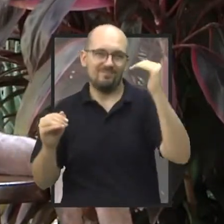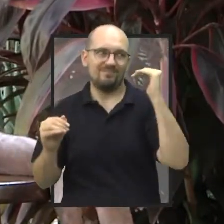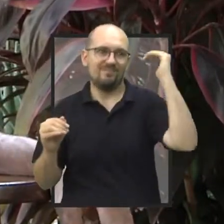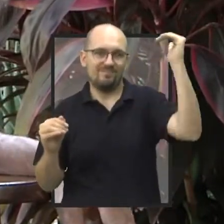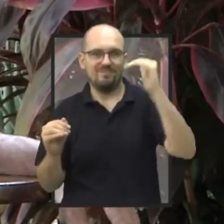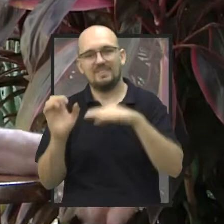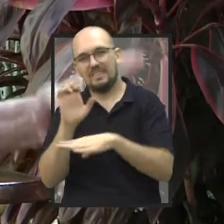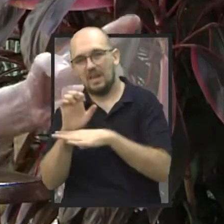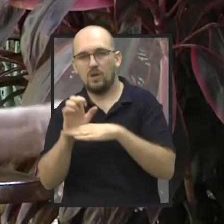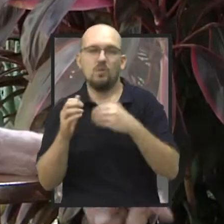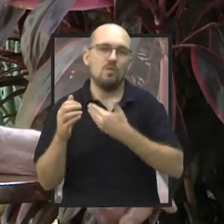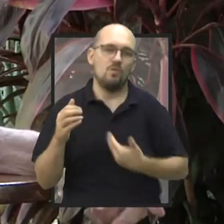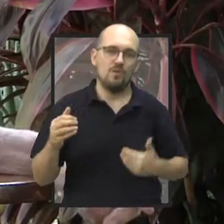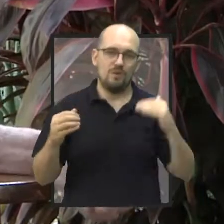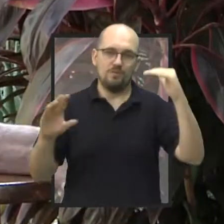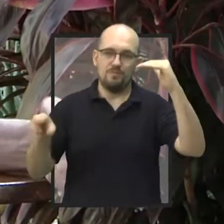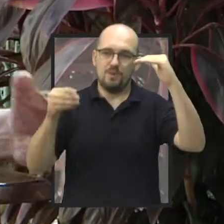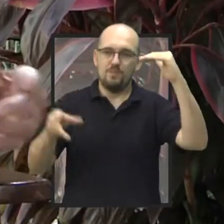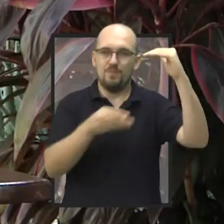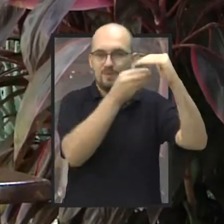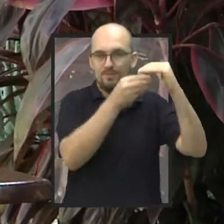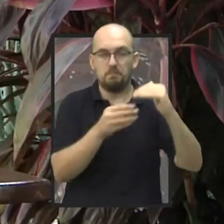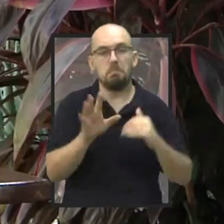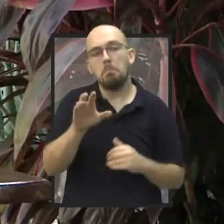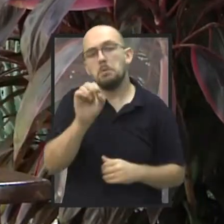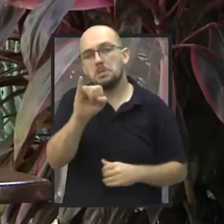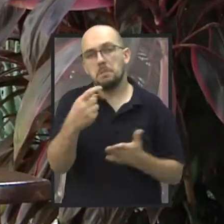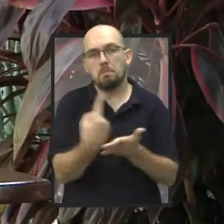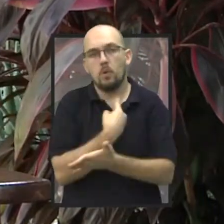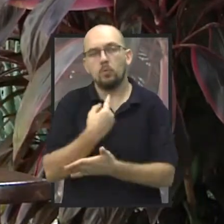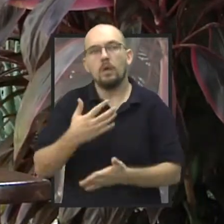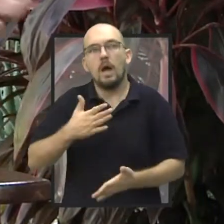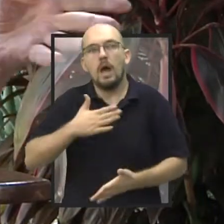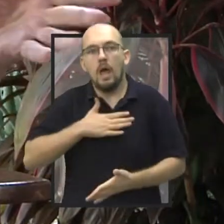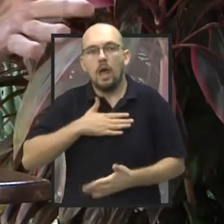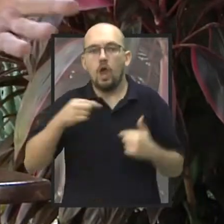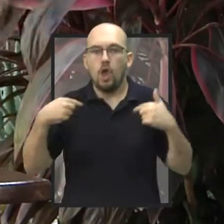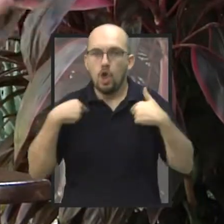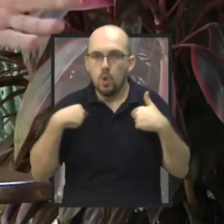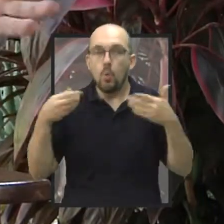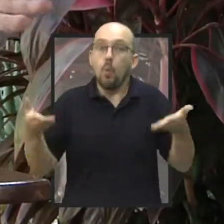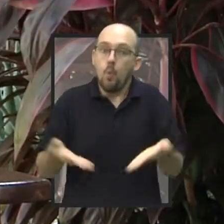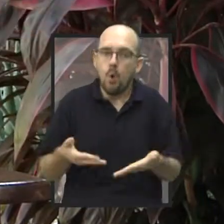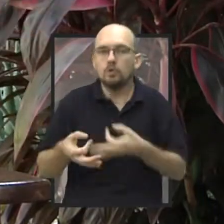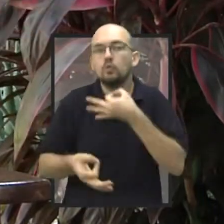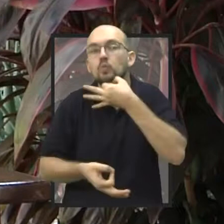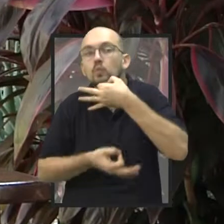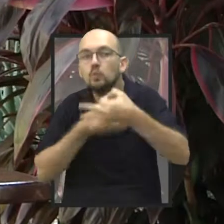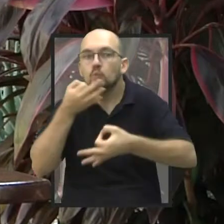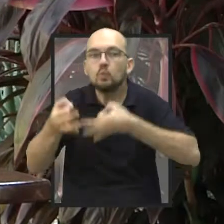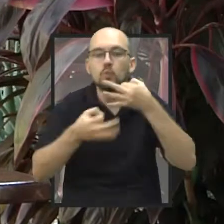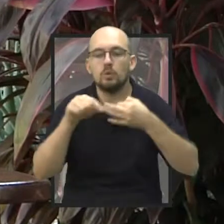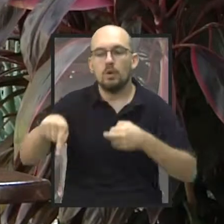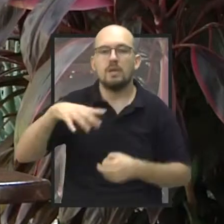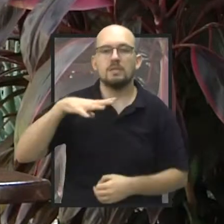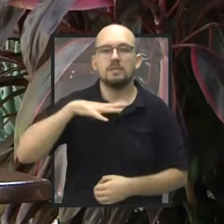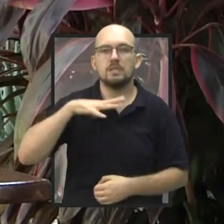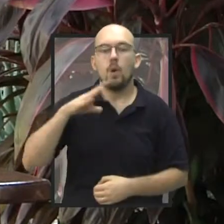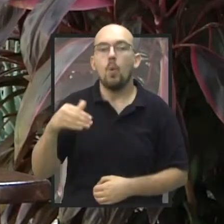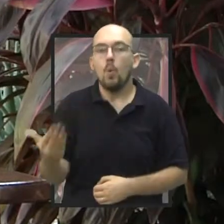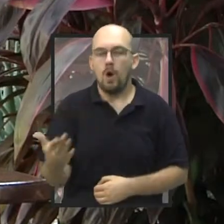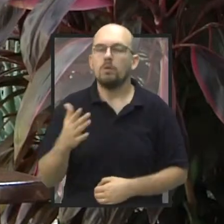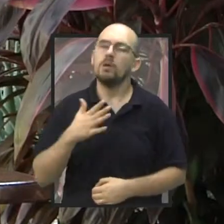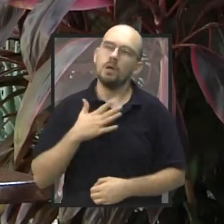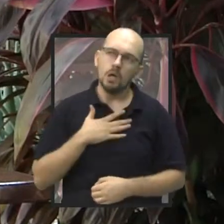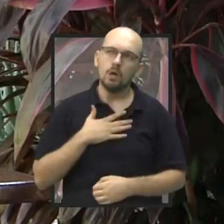dele. Então você me pergunta, o que você hoje sugeriria para o município?